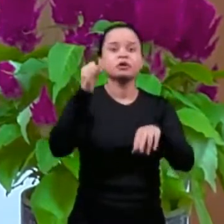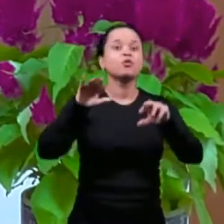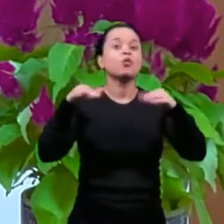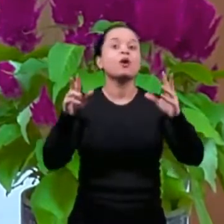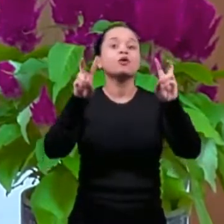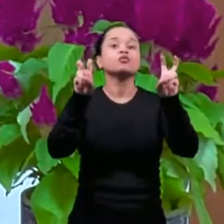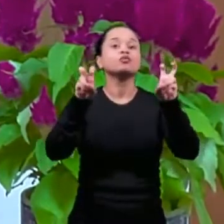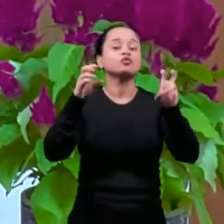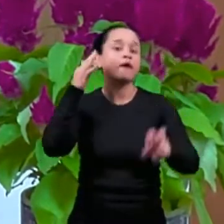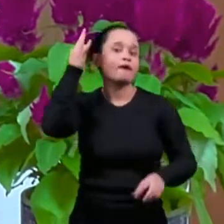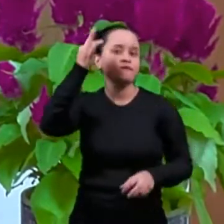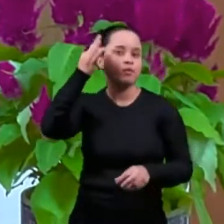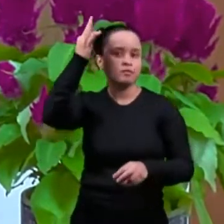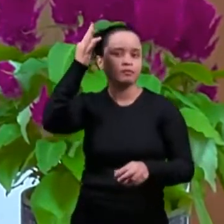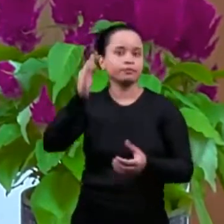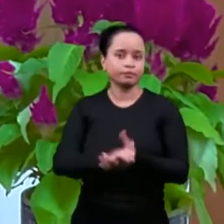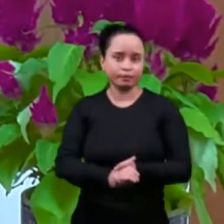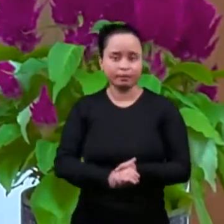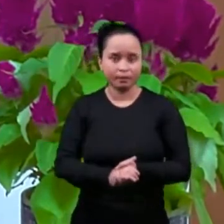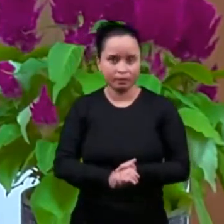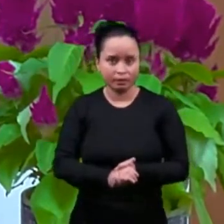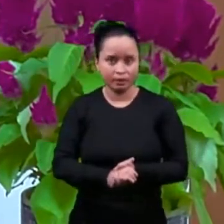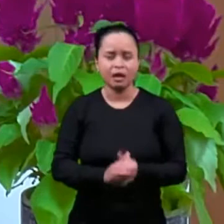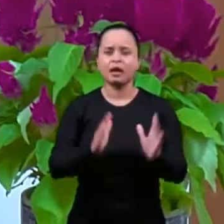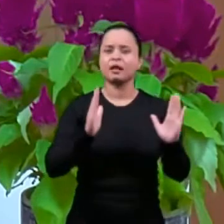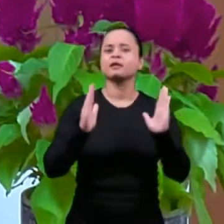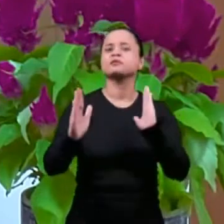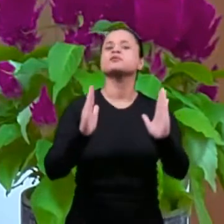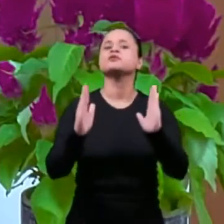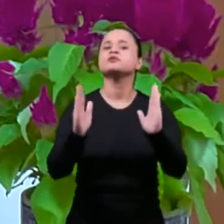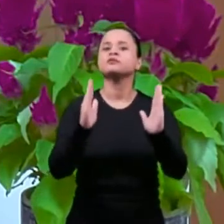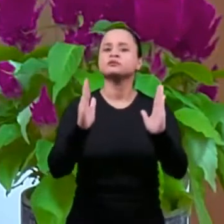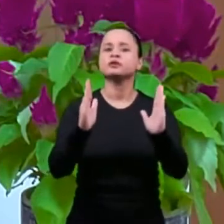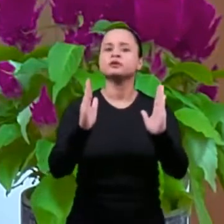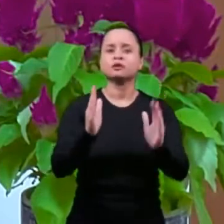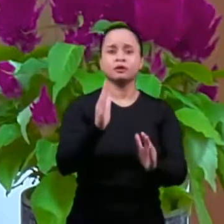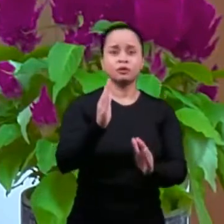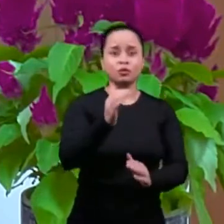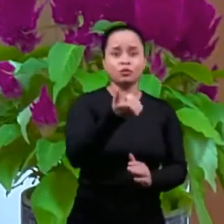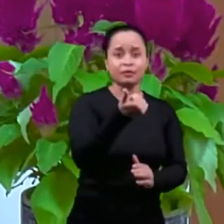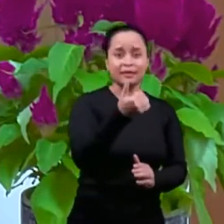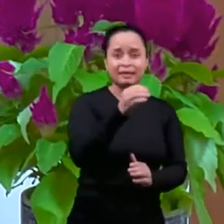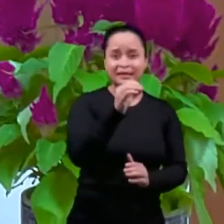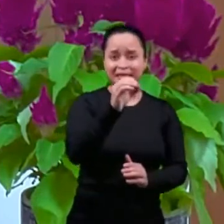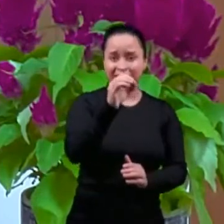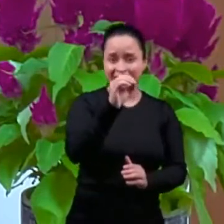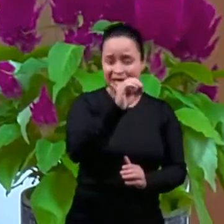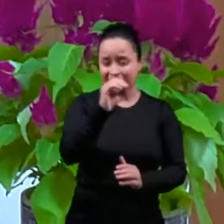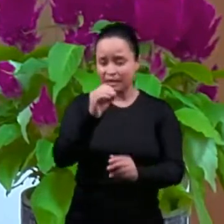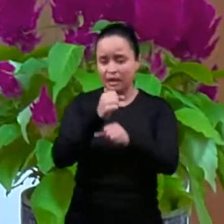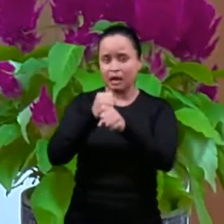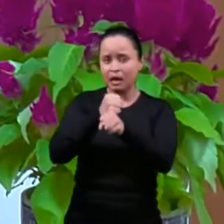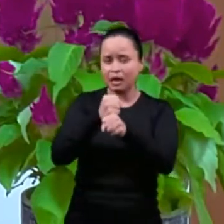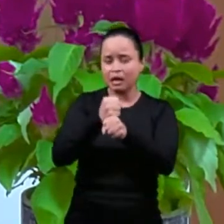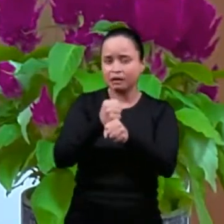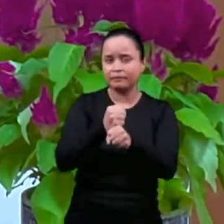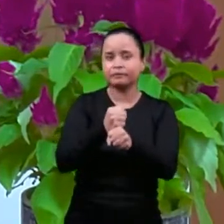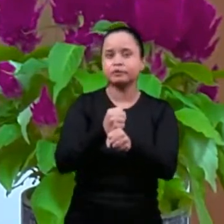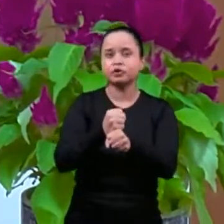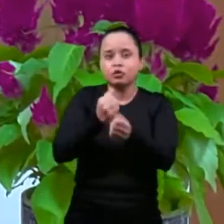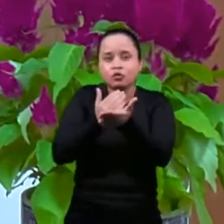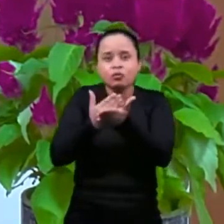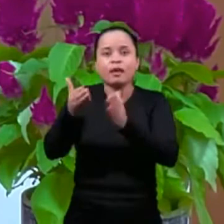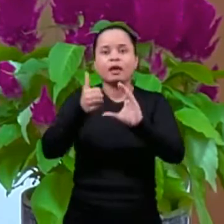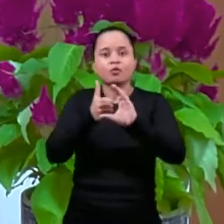que era o período chamado helenístico. Foram os 100 primeiros anos da época do